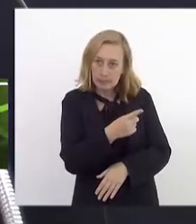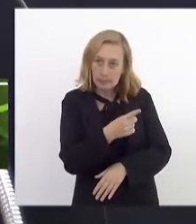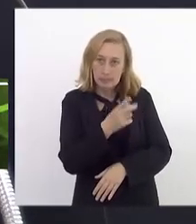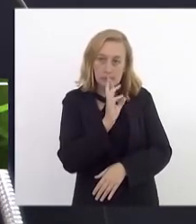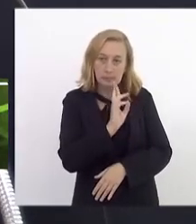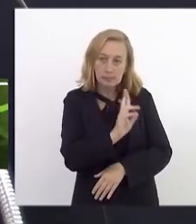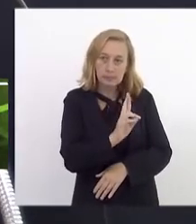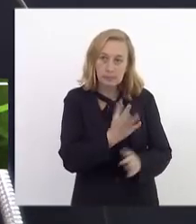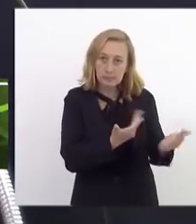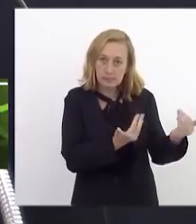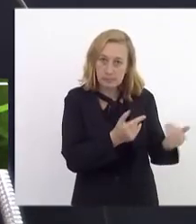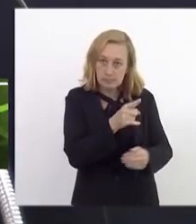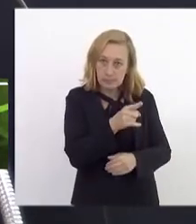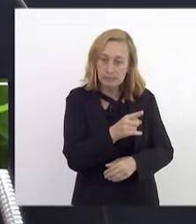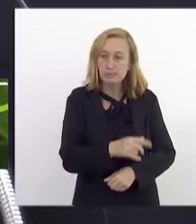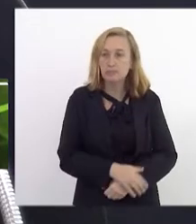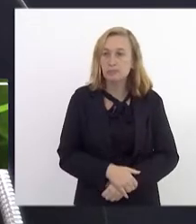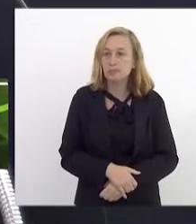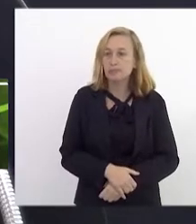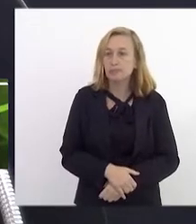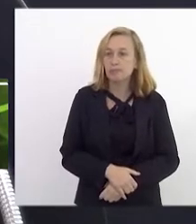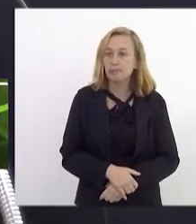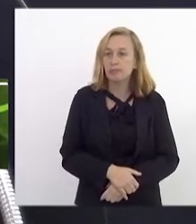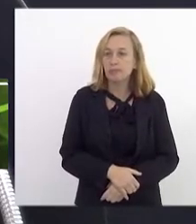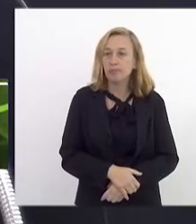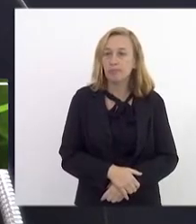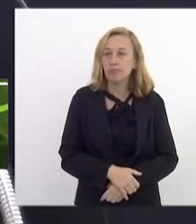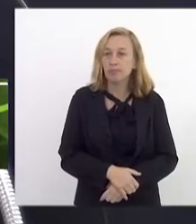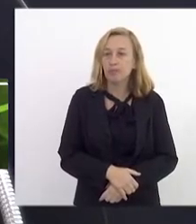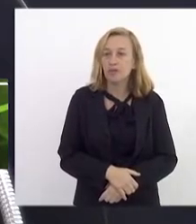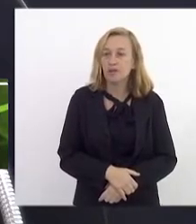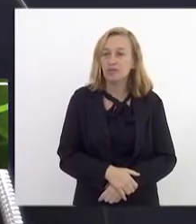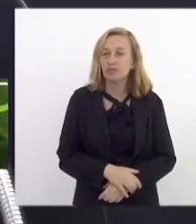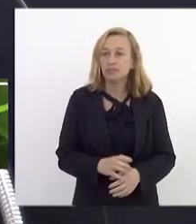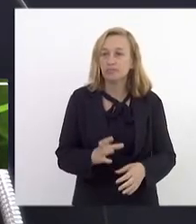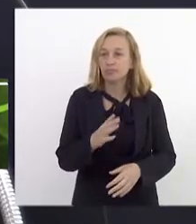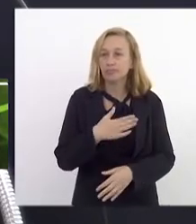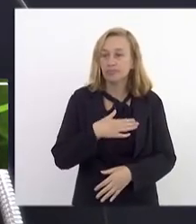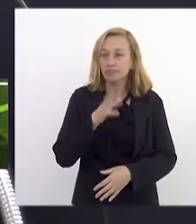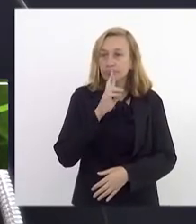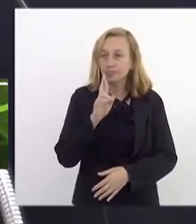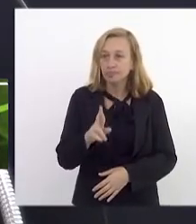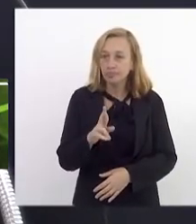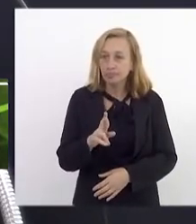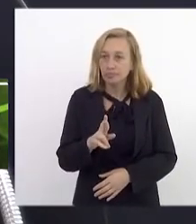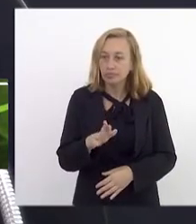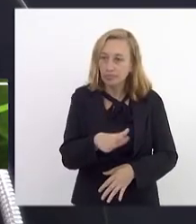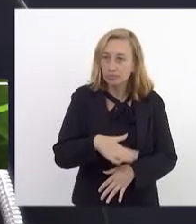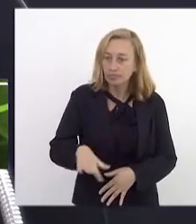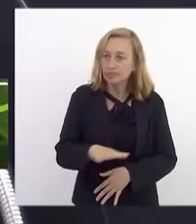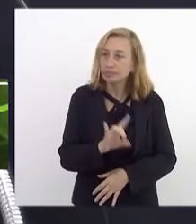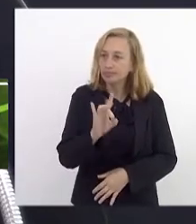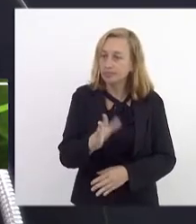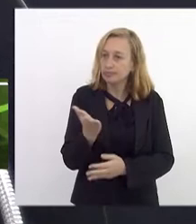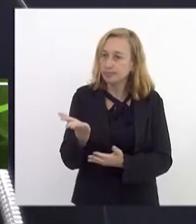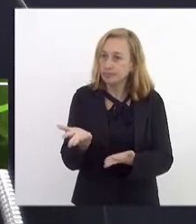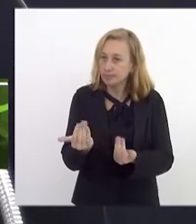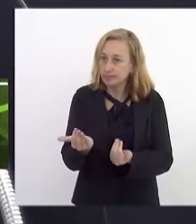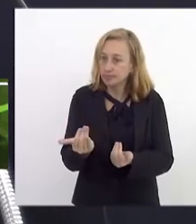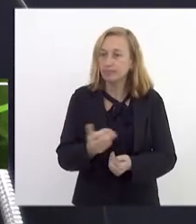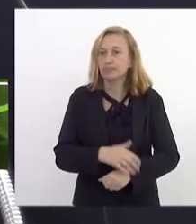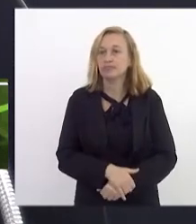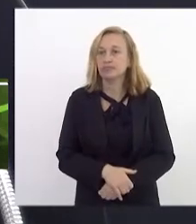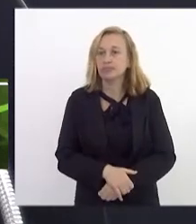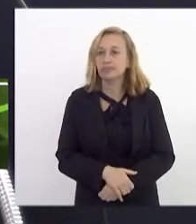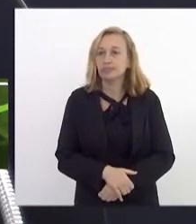ambiente jovem, já, que, na verdade, é a pertinência das minhas respostas vão ser com relação ao ambiente jovem. Perfeitamente. Mas